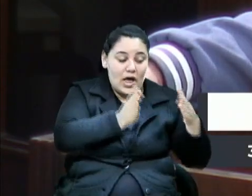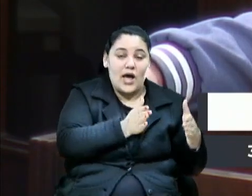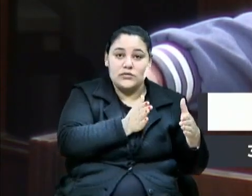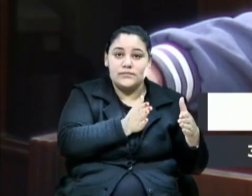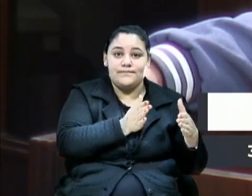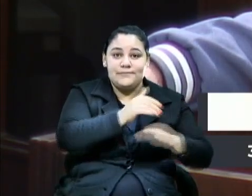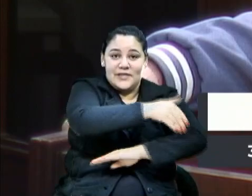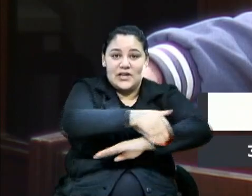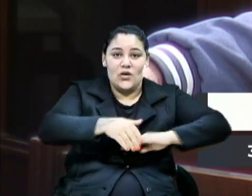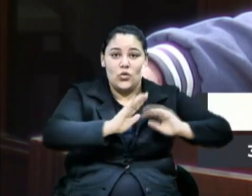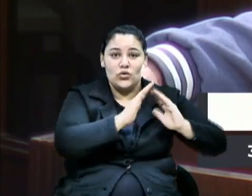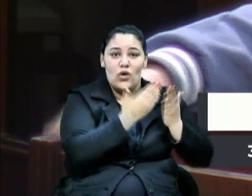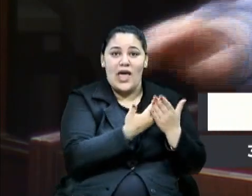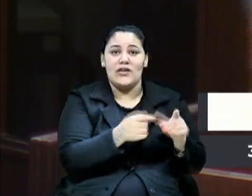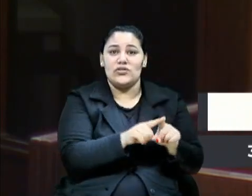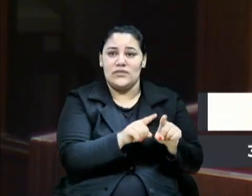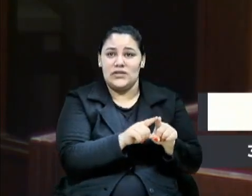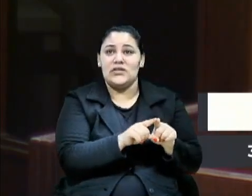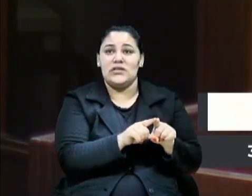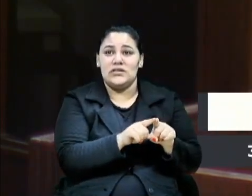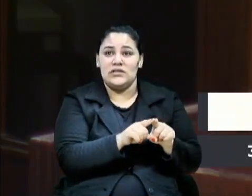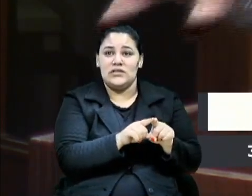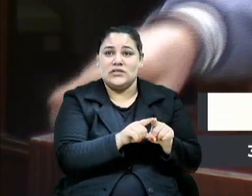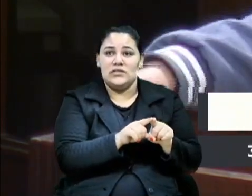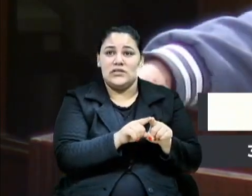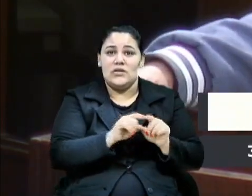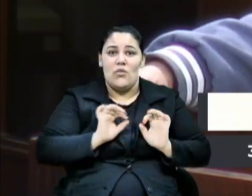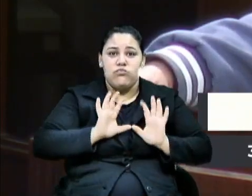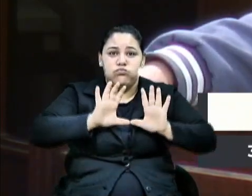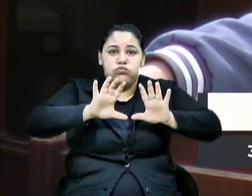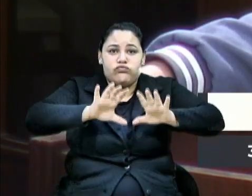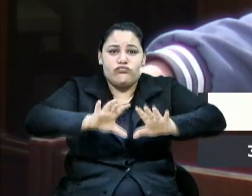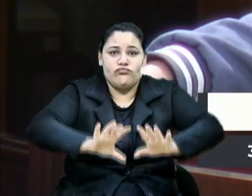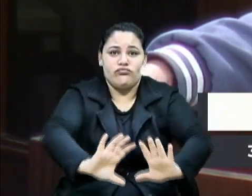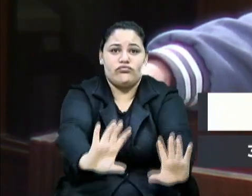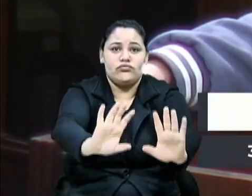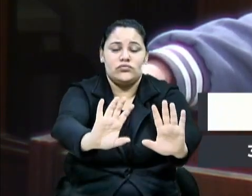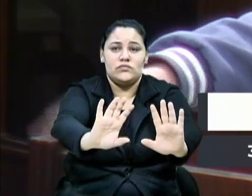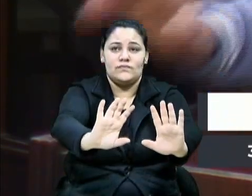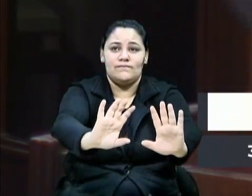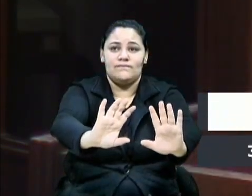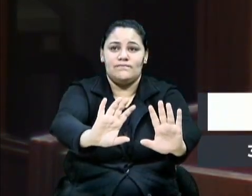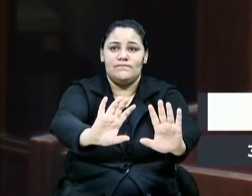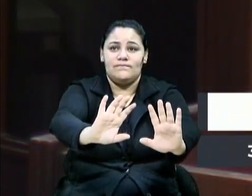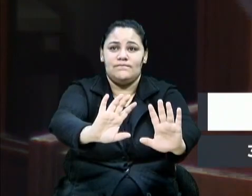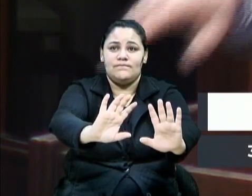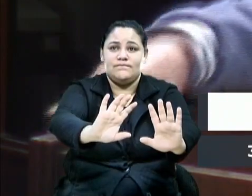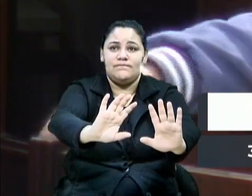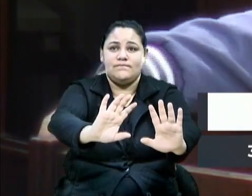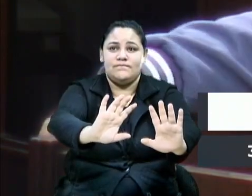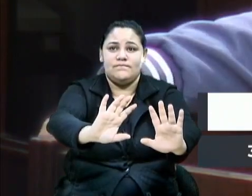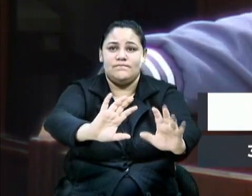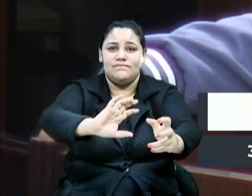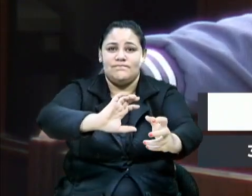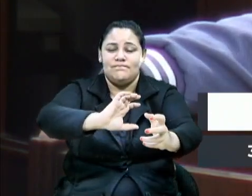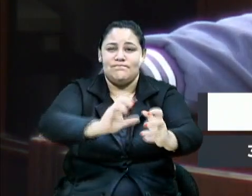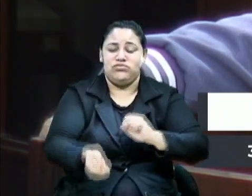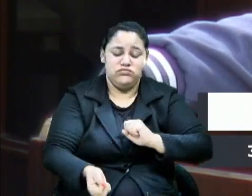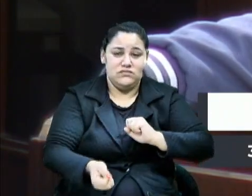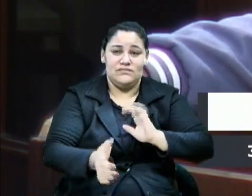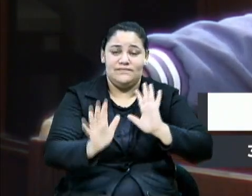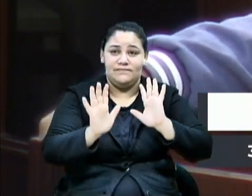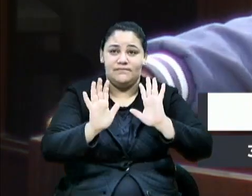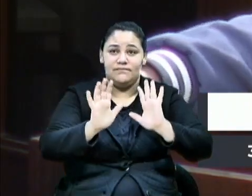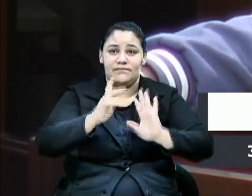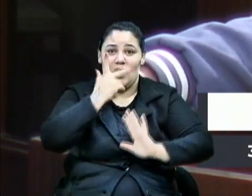colégio, e levar para baixo tudo, embora tudo uma tragédia se anuncia, que nem lá em Minas Gerais. Mas